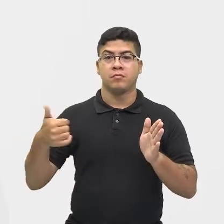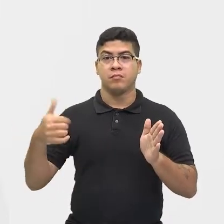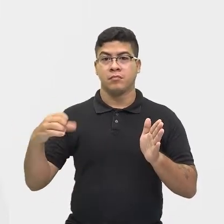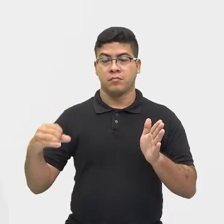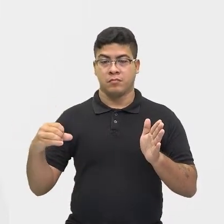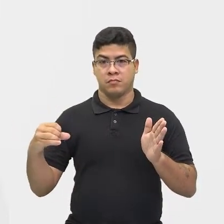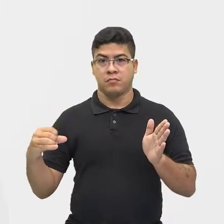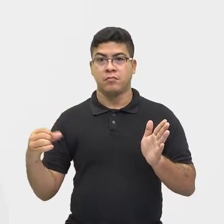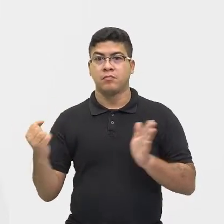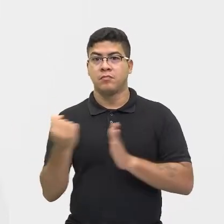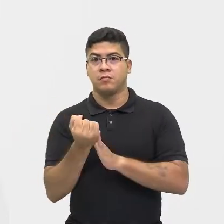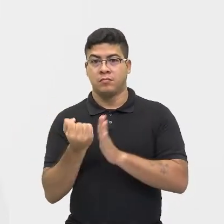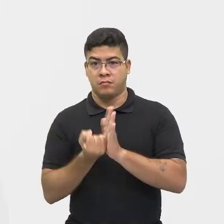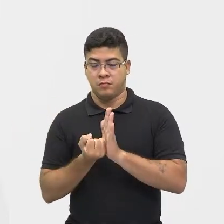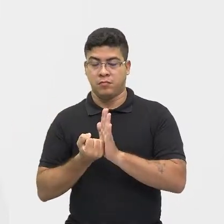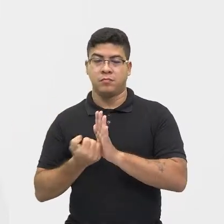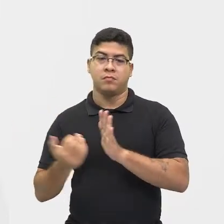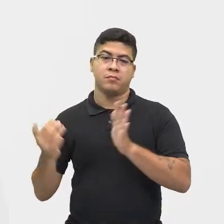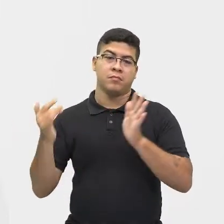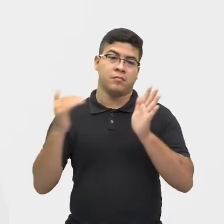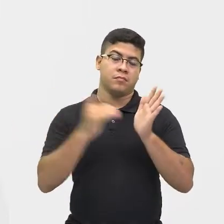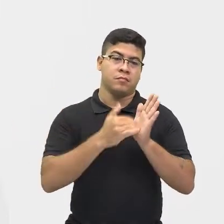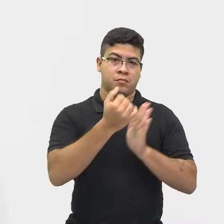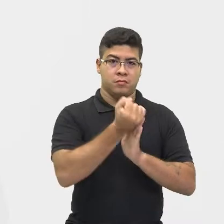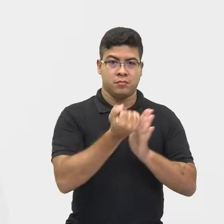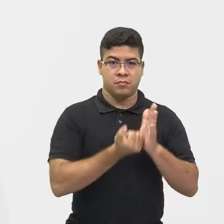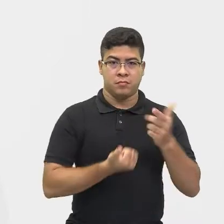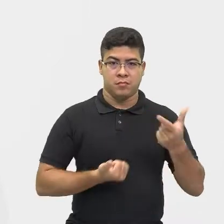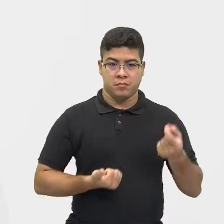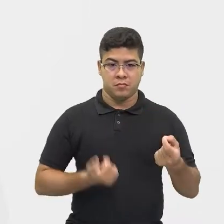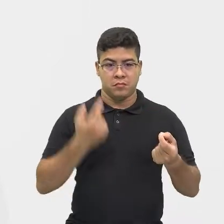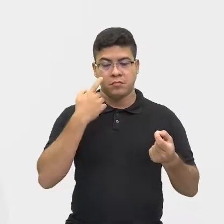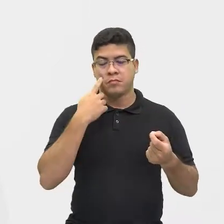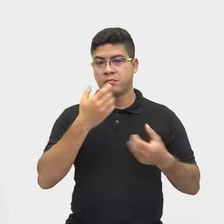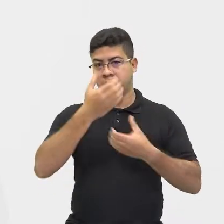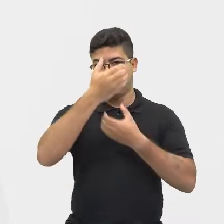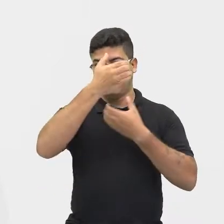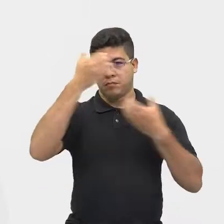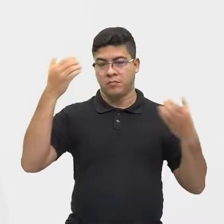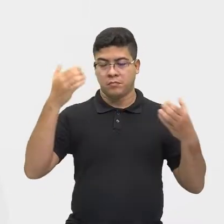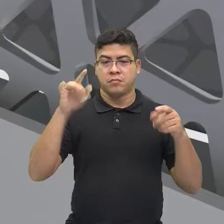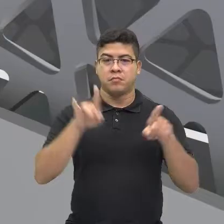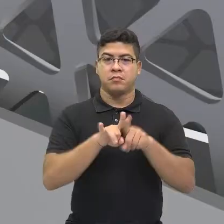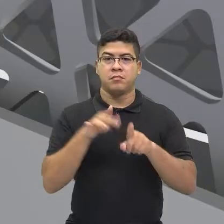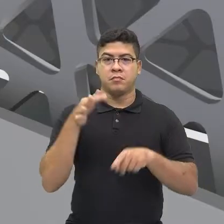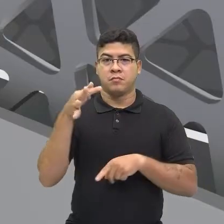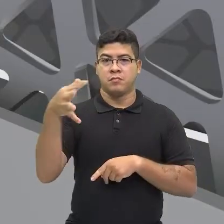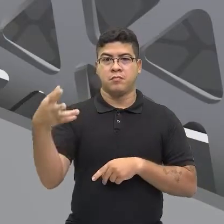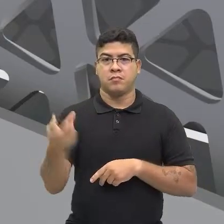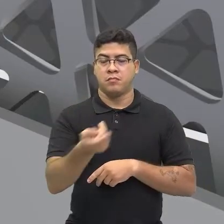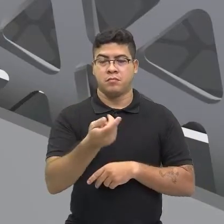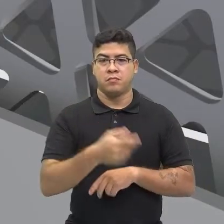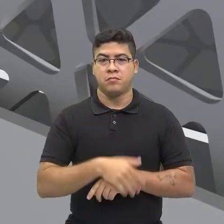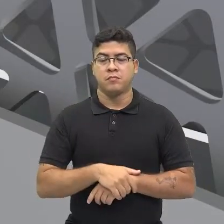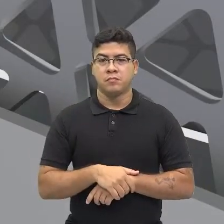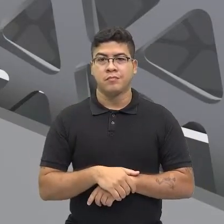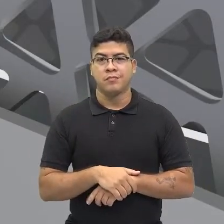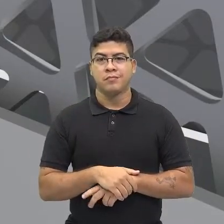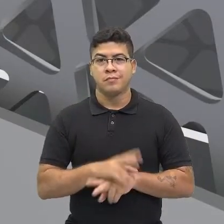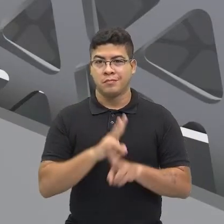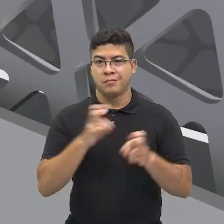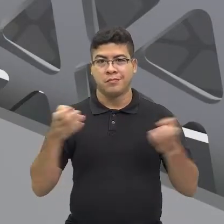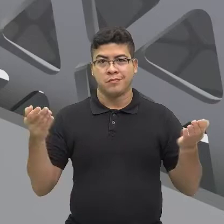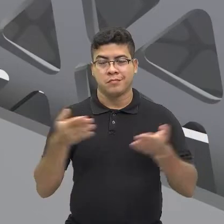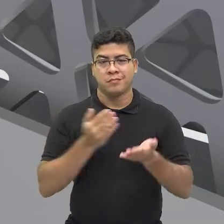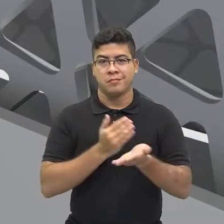século XX. Vamos falar sobre cubismo e futurismo. Muito bem, é isso.